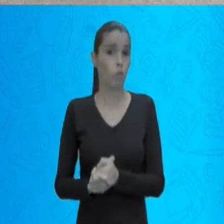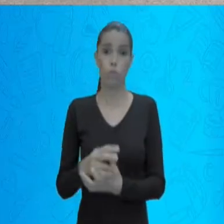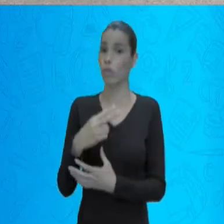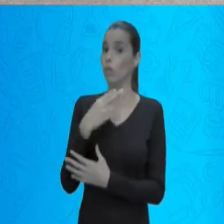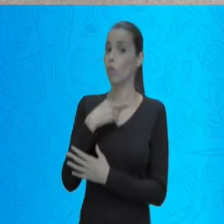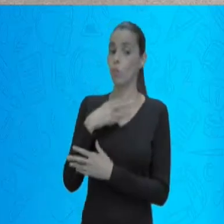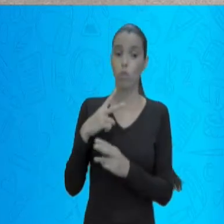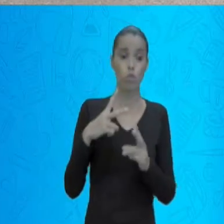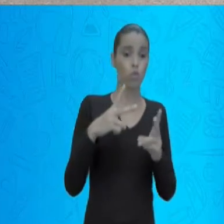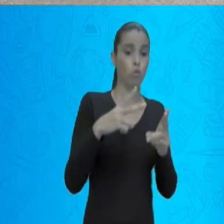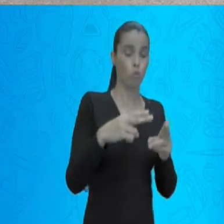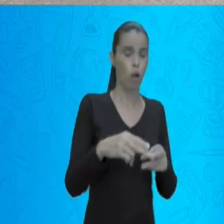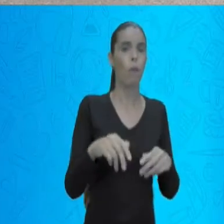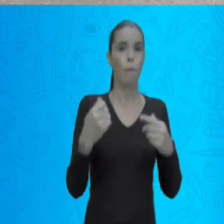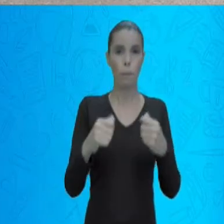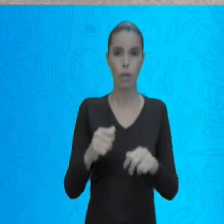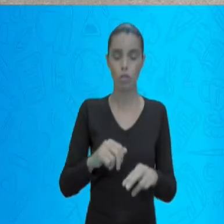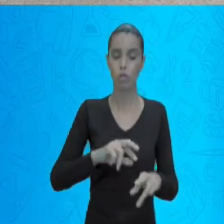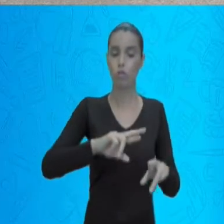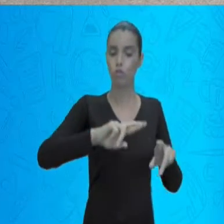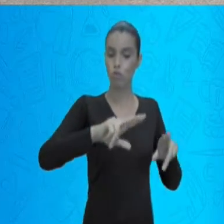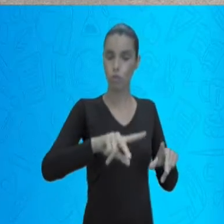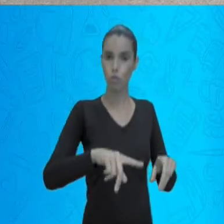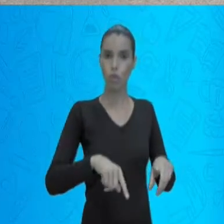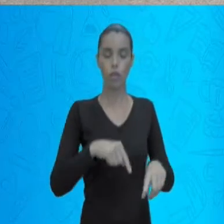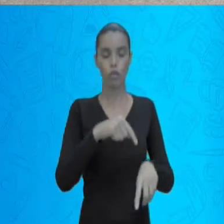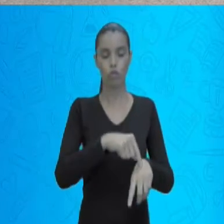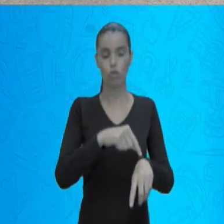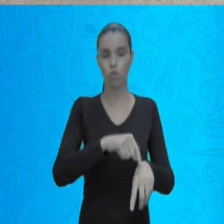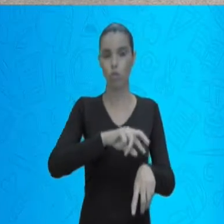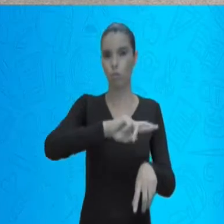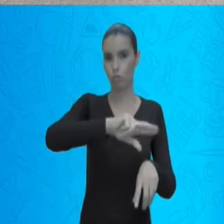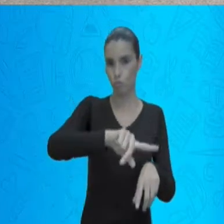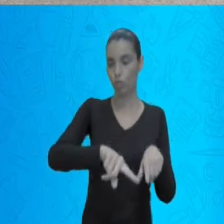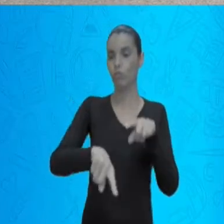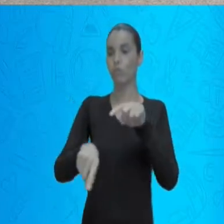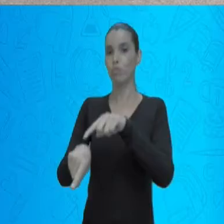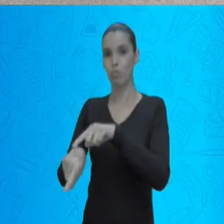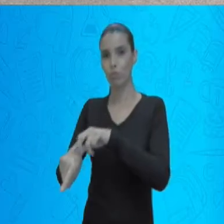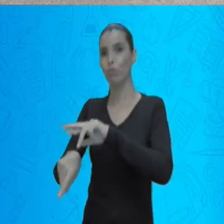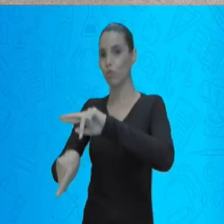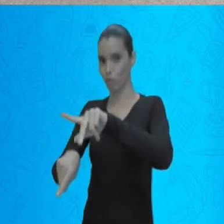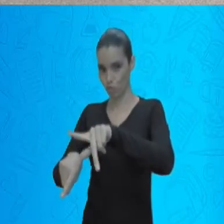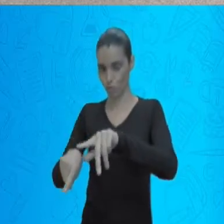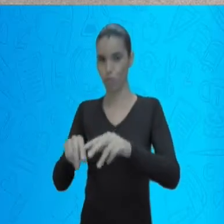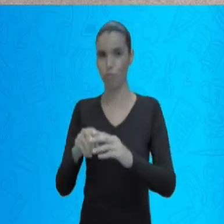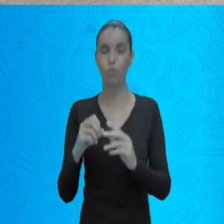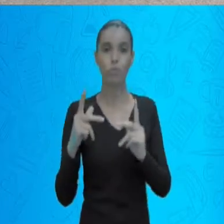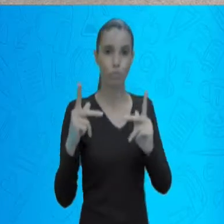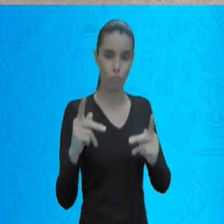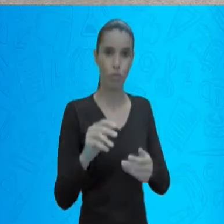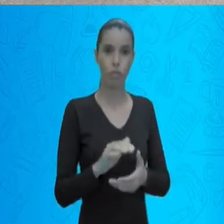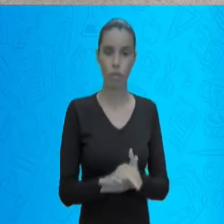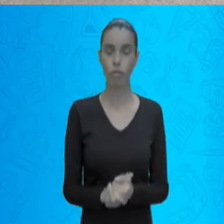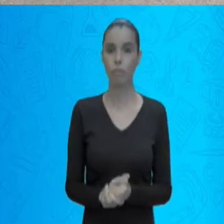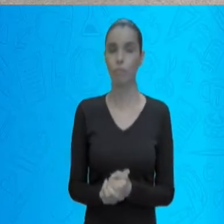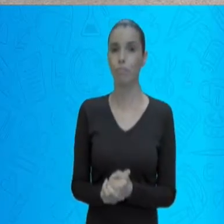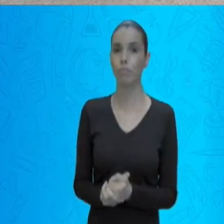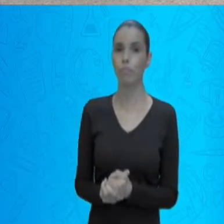diferente da outra ou das outras que estão em um mesmo recipiente. Temos aqui